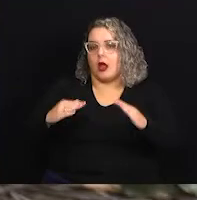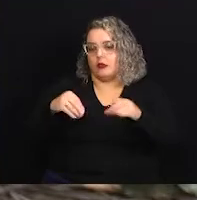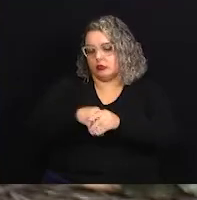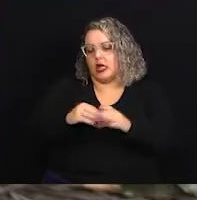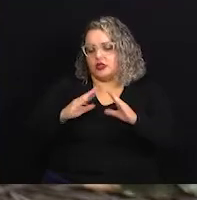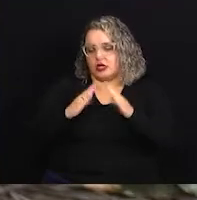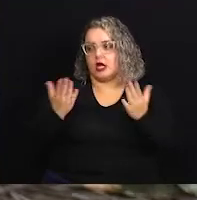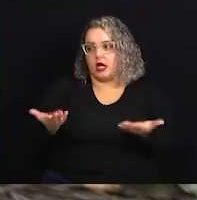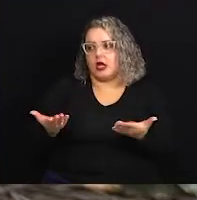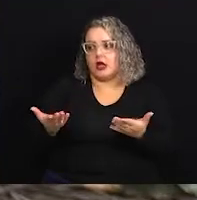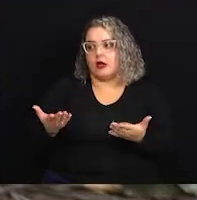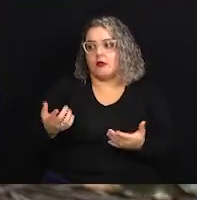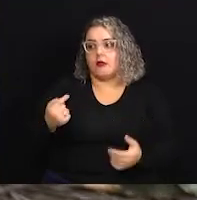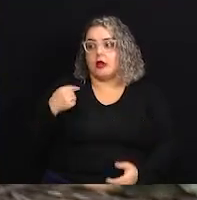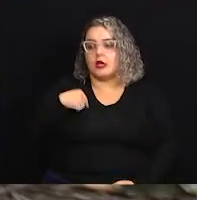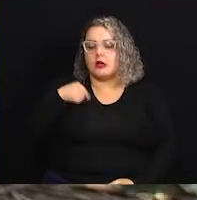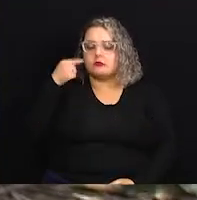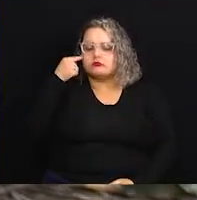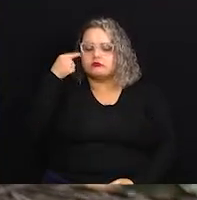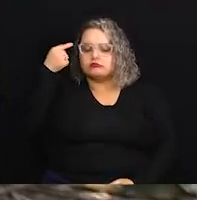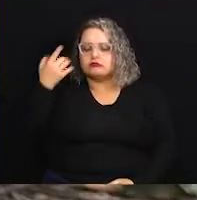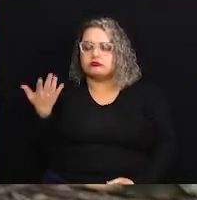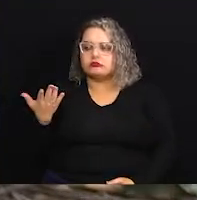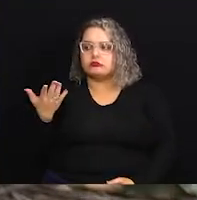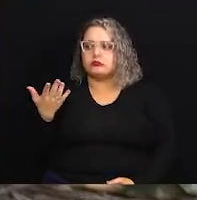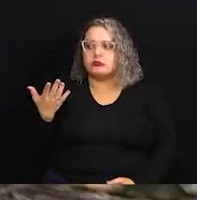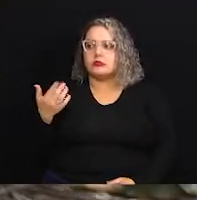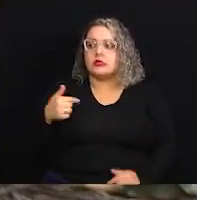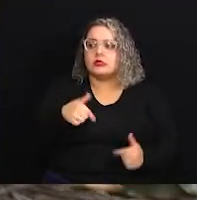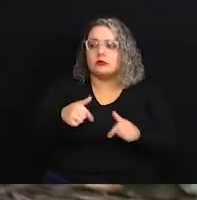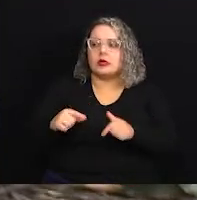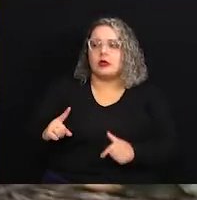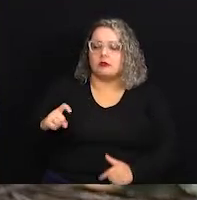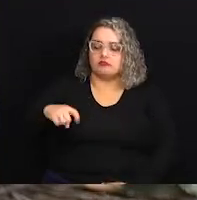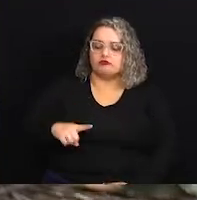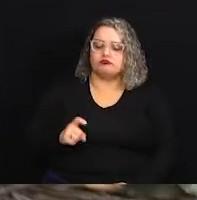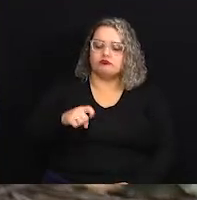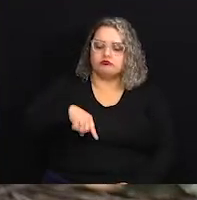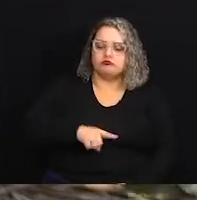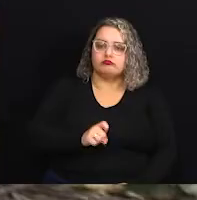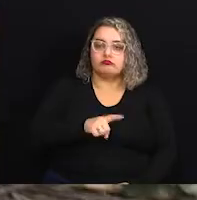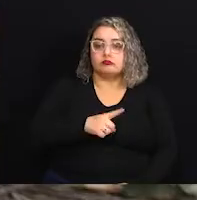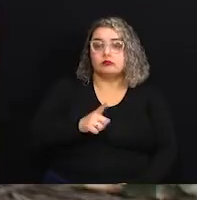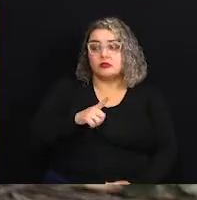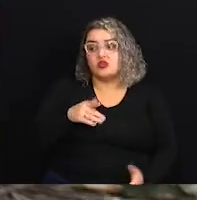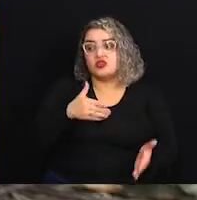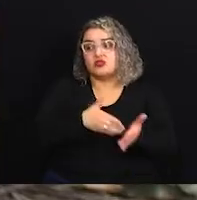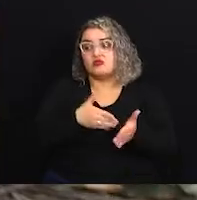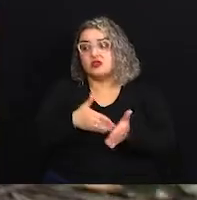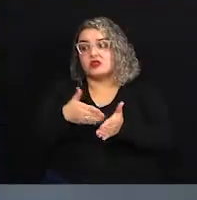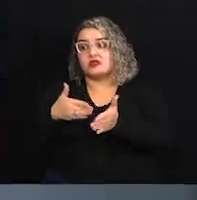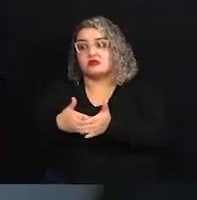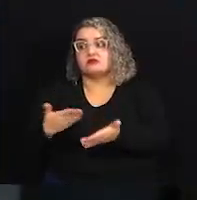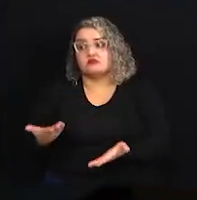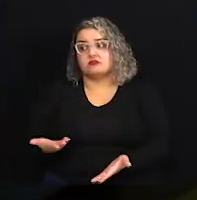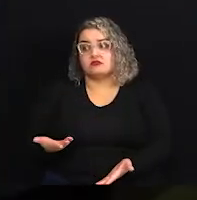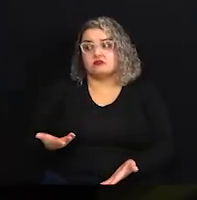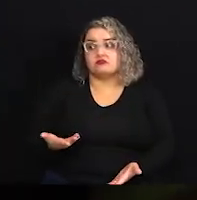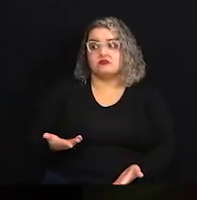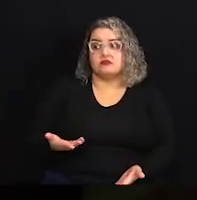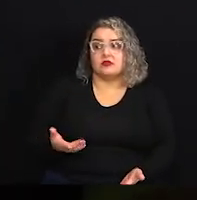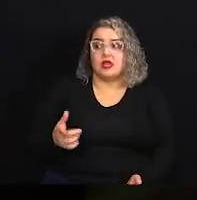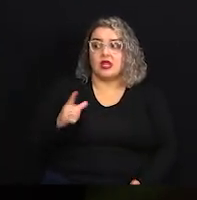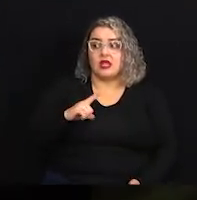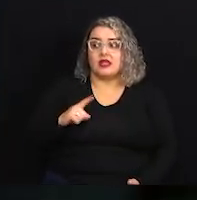né. Só que eu descobri que para trabalhar com minhocas a gente tinha um pouquinho de restrição. Elas